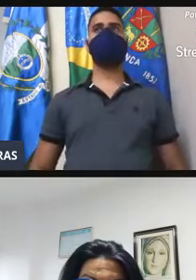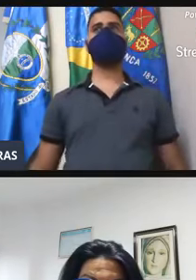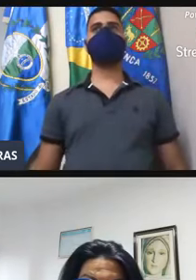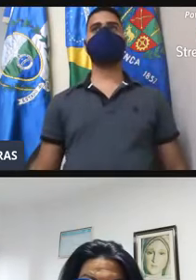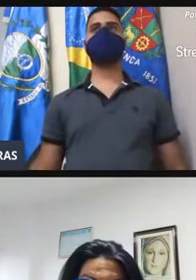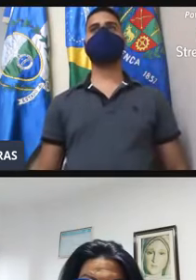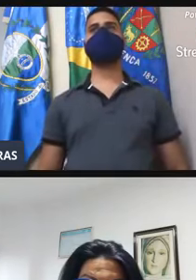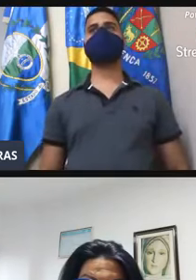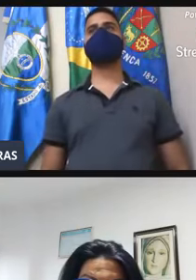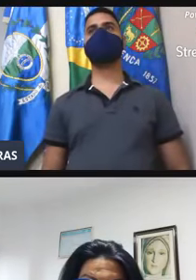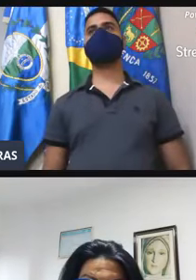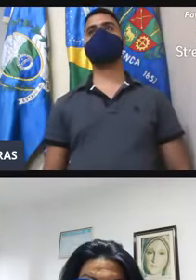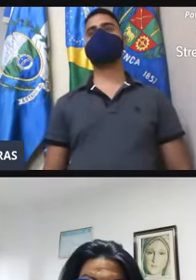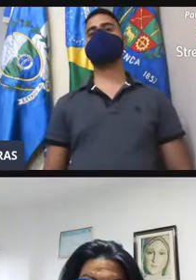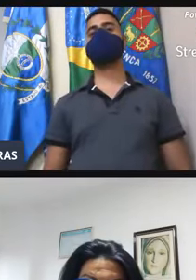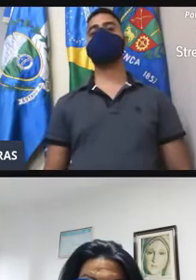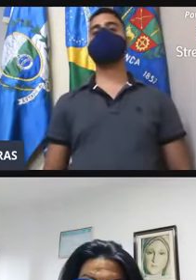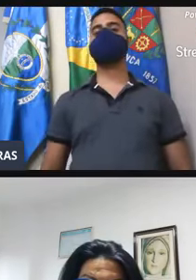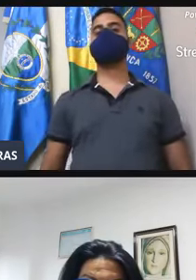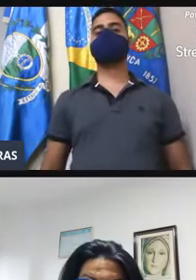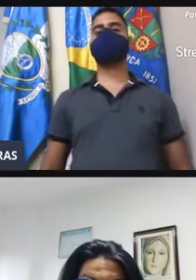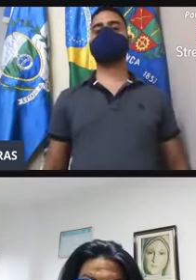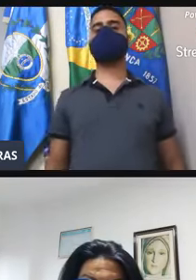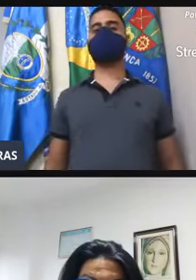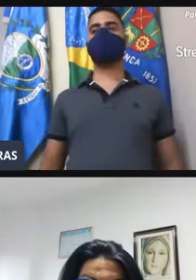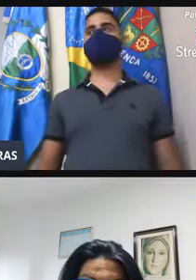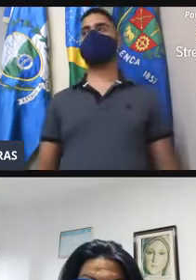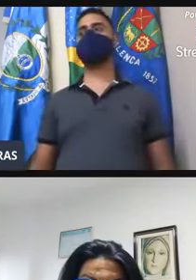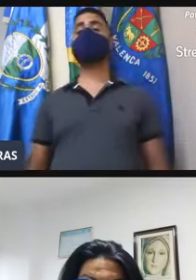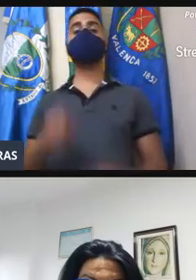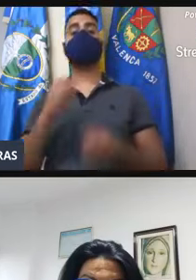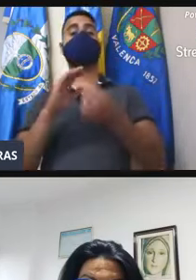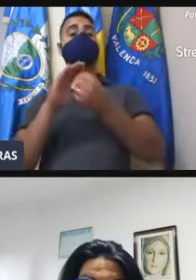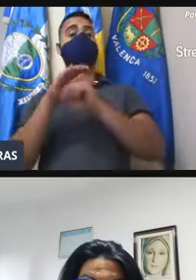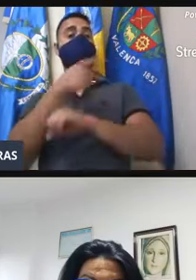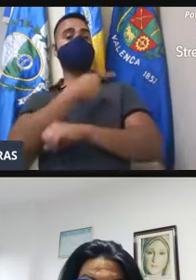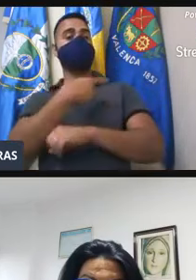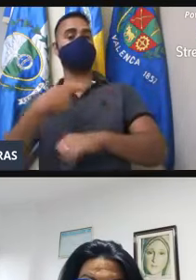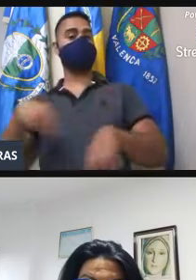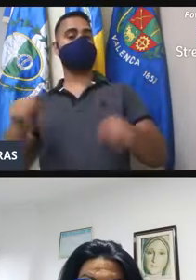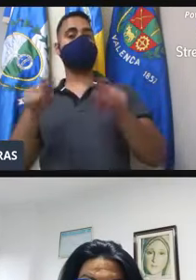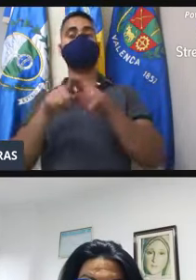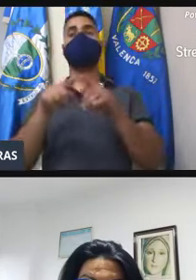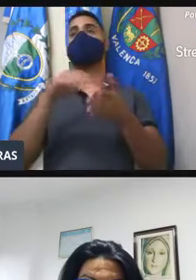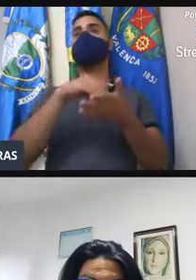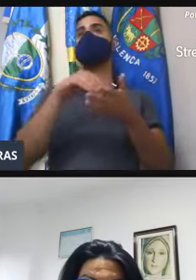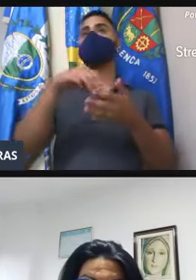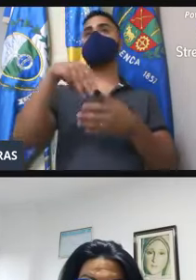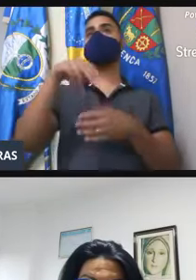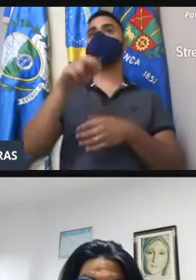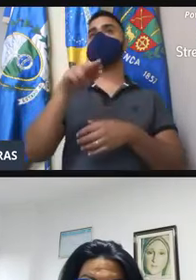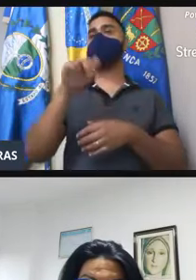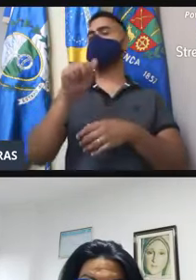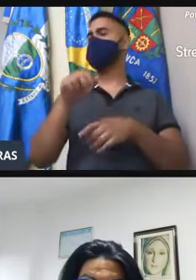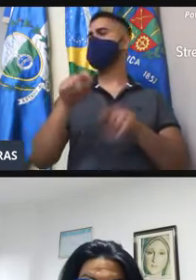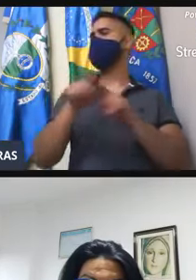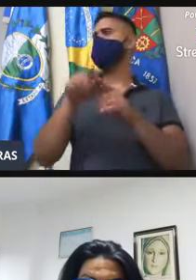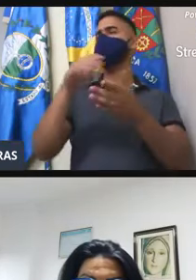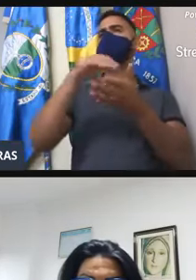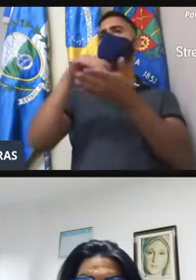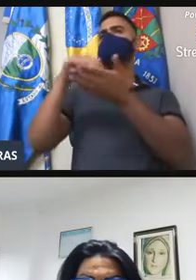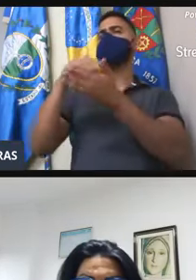Selva. Boa noite, presidente. Boa noite, secretária Mara, secretária Denise aqui presente, toda